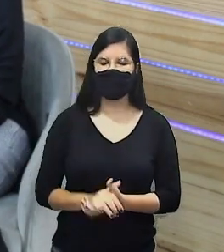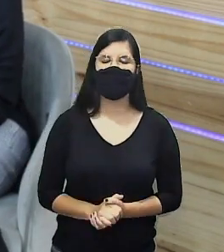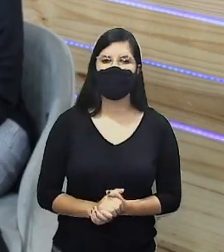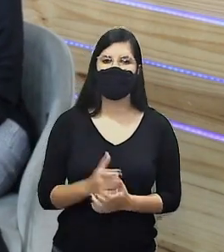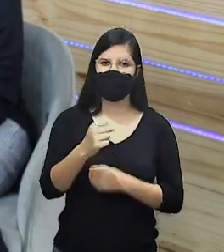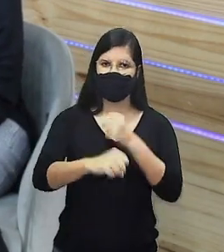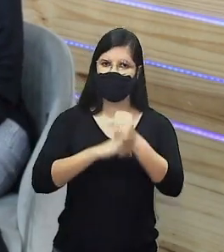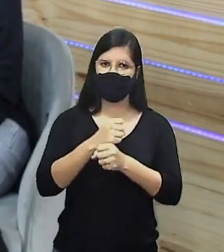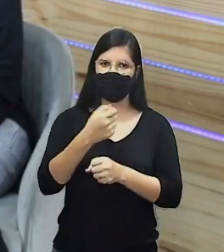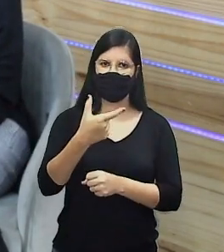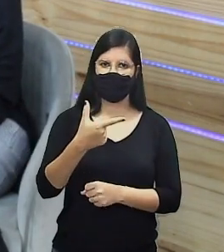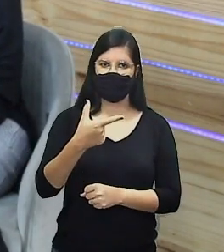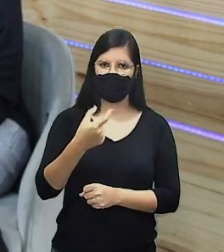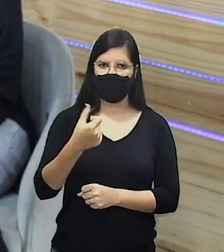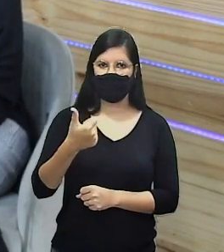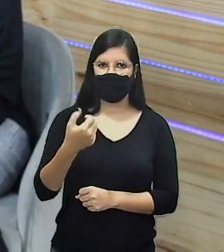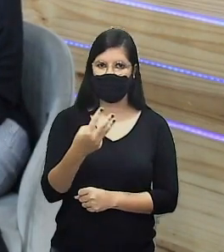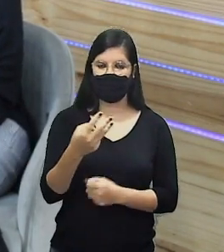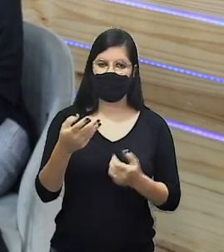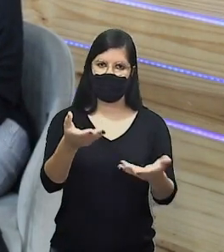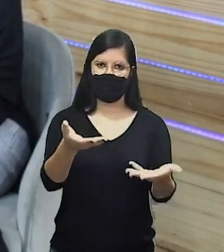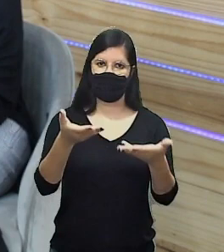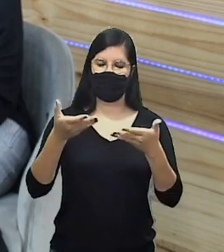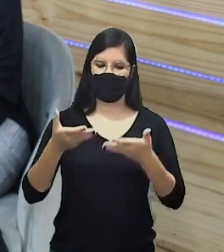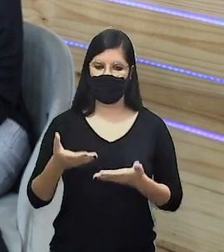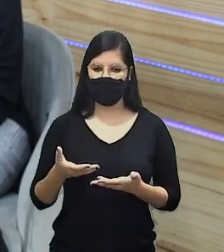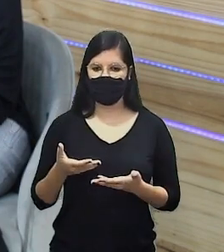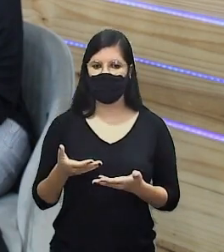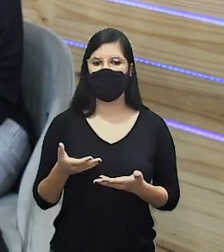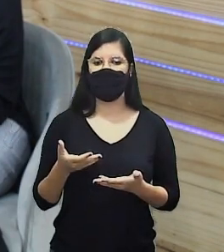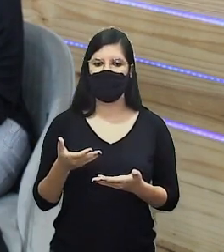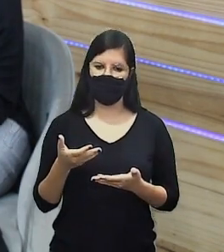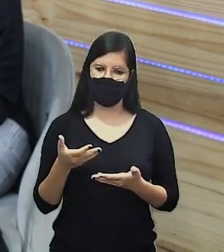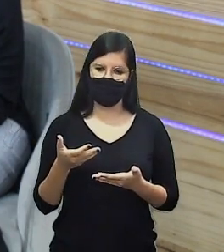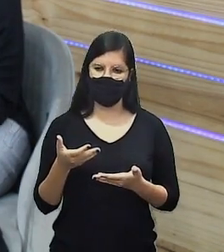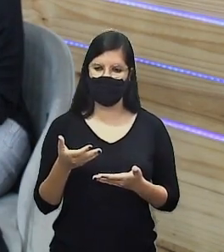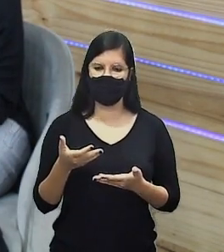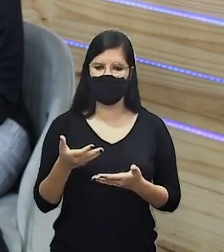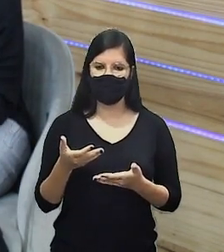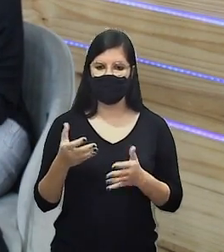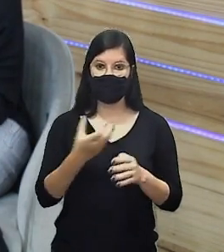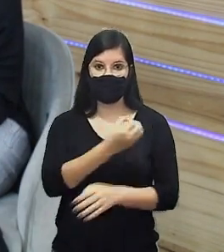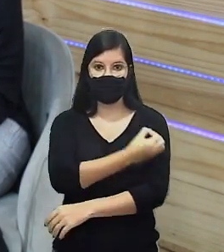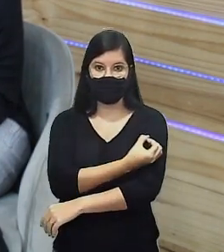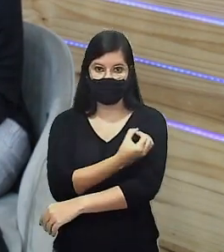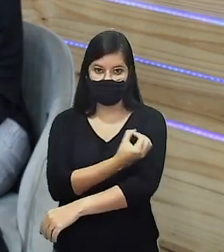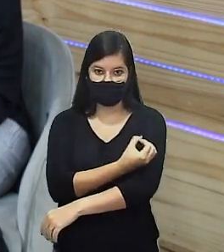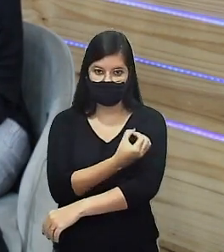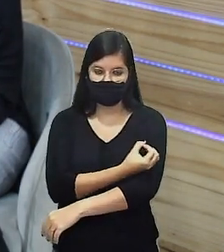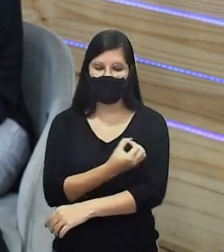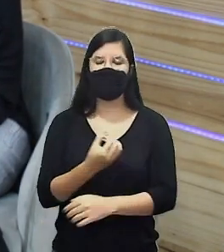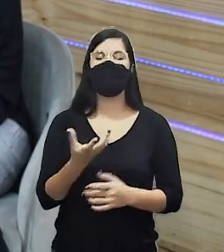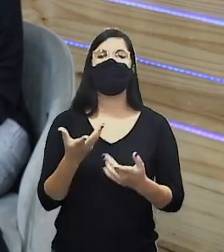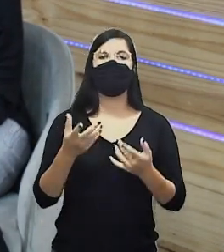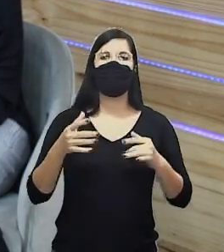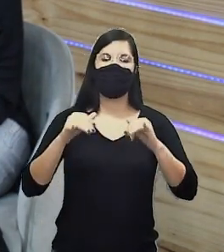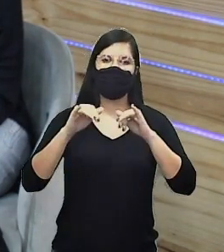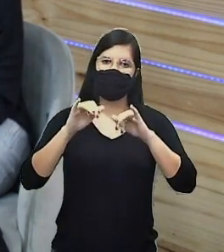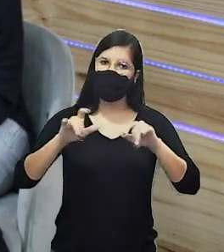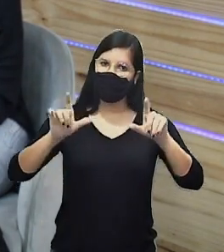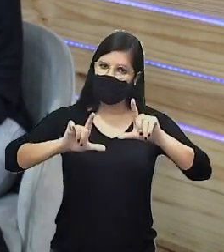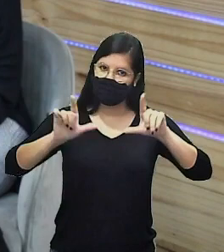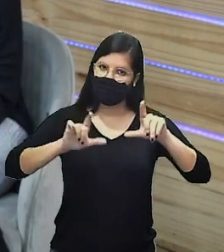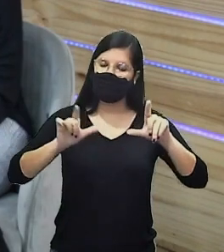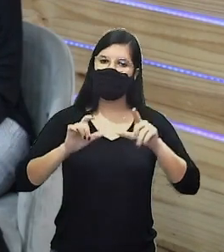em 2013, ele foi convocado, ele foi convidado, né, pela Coca-Cola para fazer um comercial para a Copa